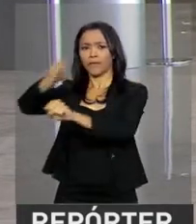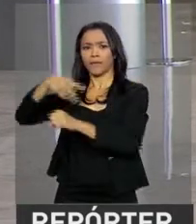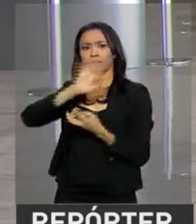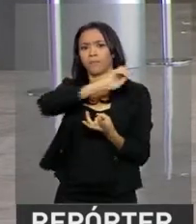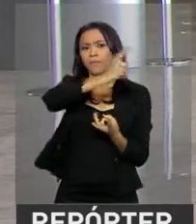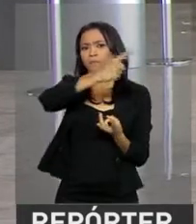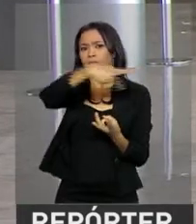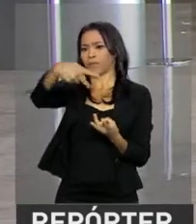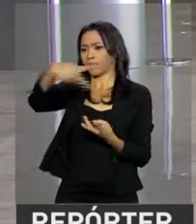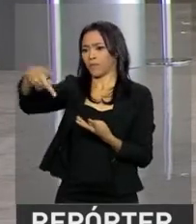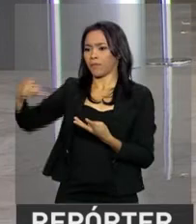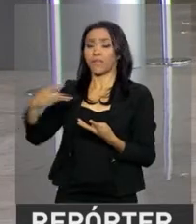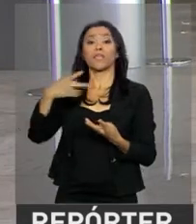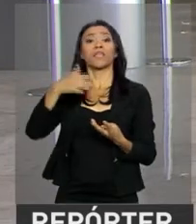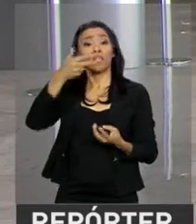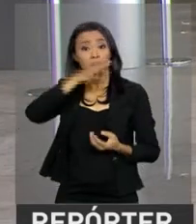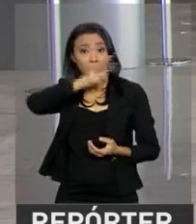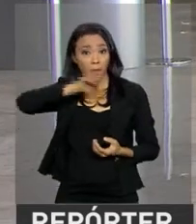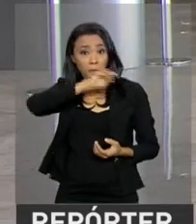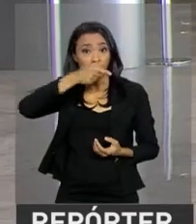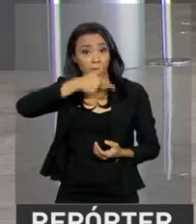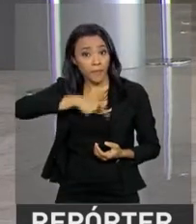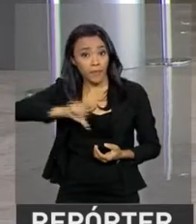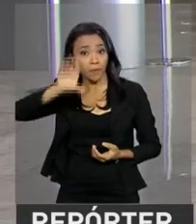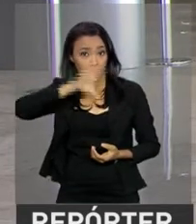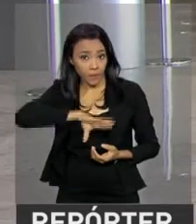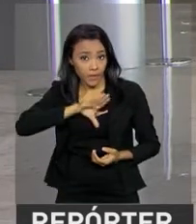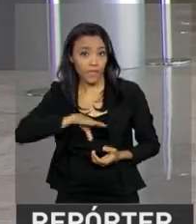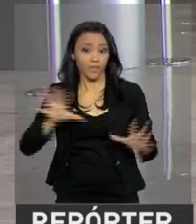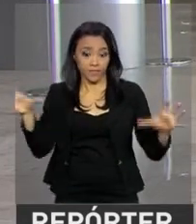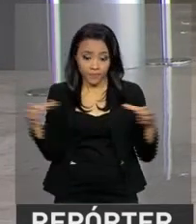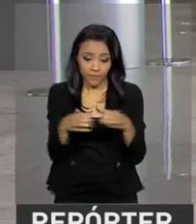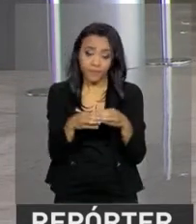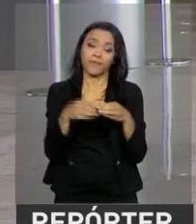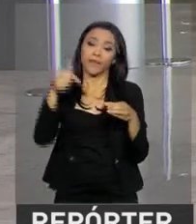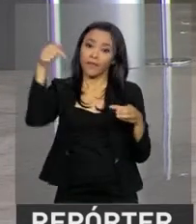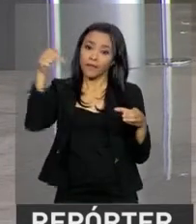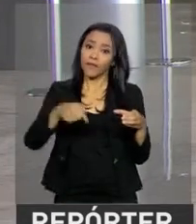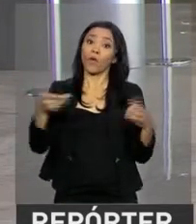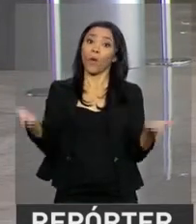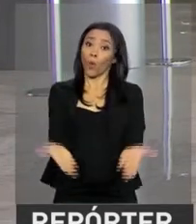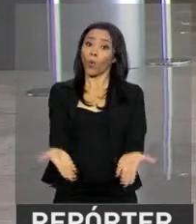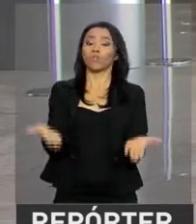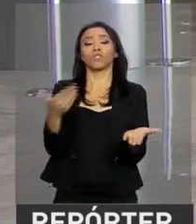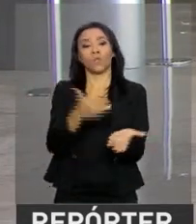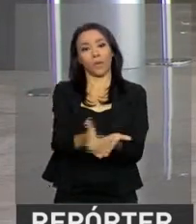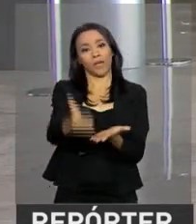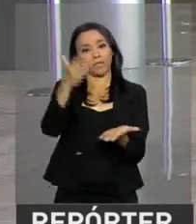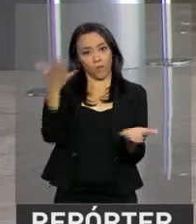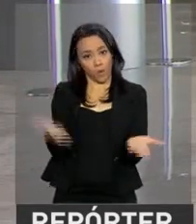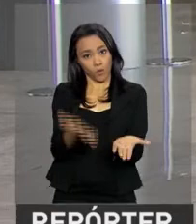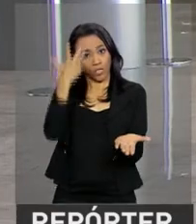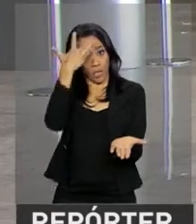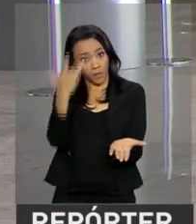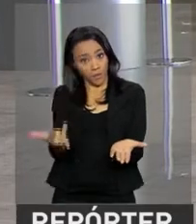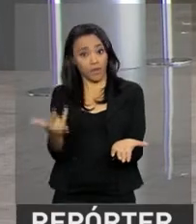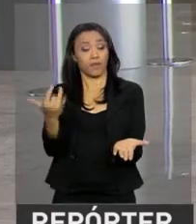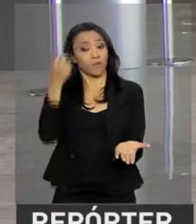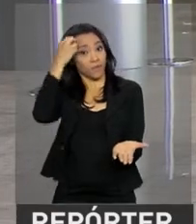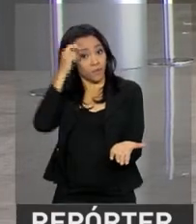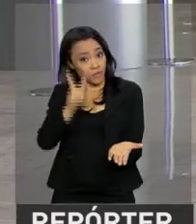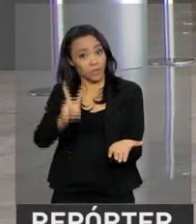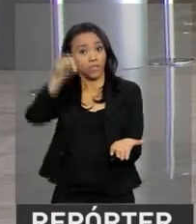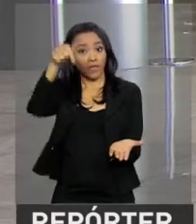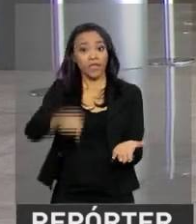da Comunidade de Países de Língua Portuguesa, a CPLP, ela acontece hoje e amanhã, segunda e terça-feira, aqui